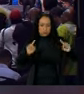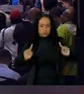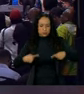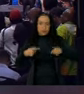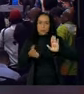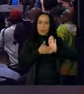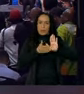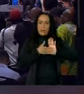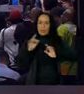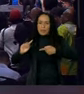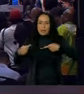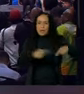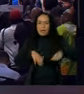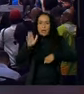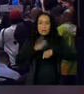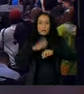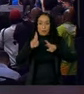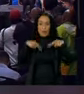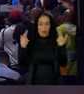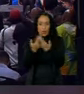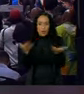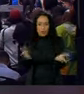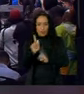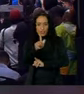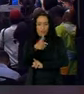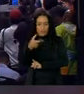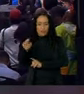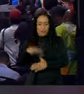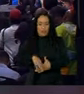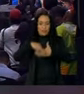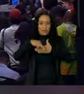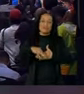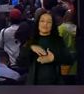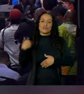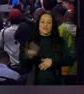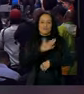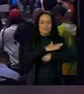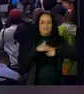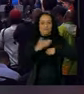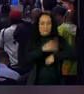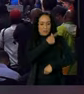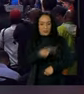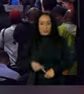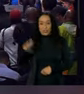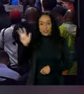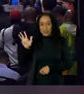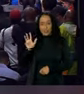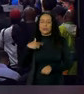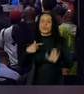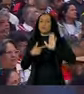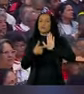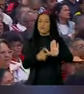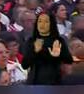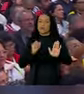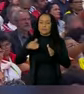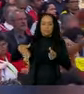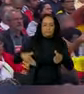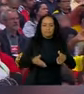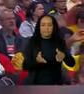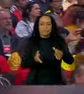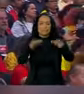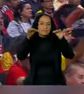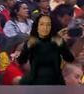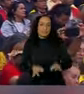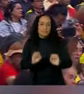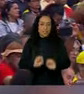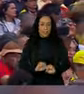propostas ao debate e à ação por esse encontro do G20, sob a liderança do nosso querido presidente Lula, nos indica um caminho efetivo e